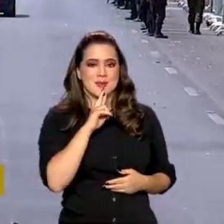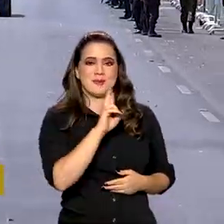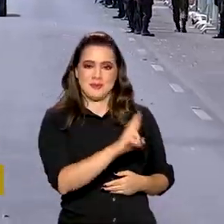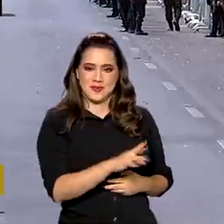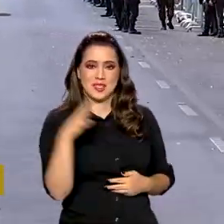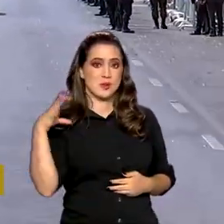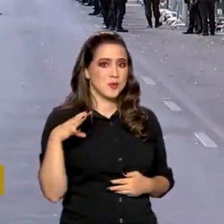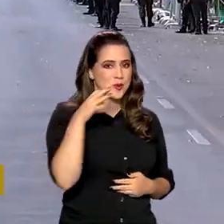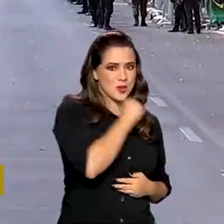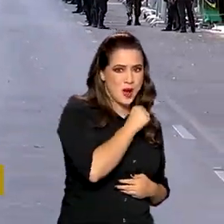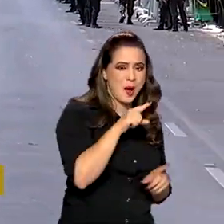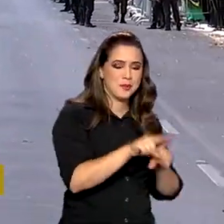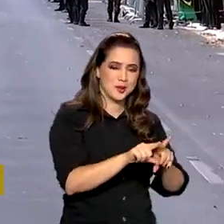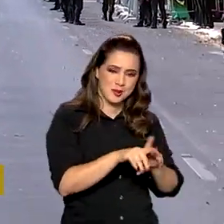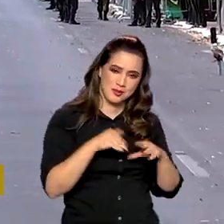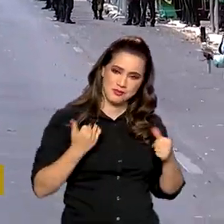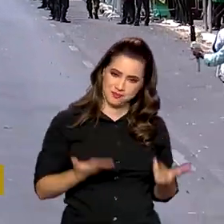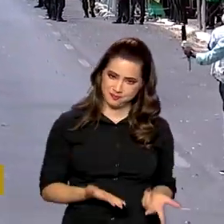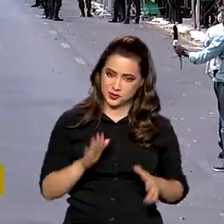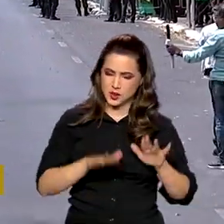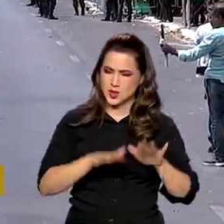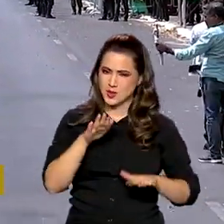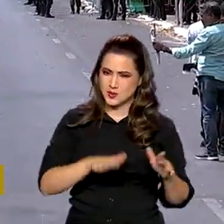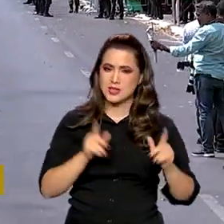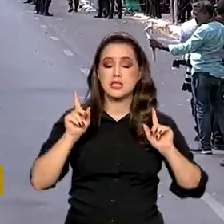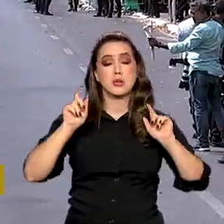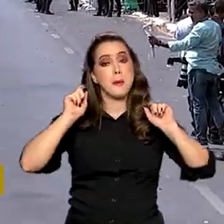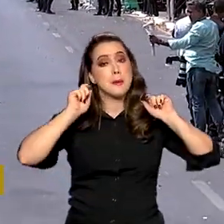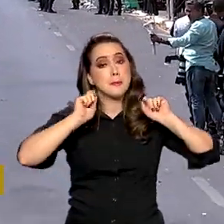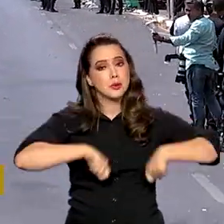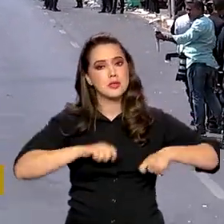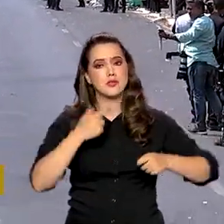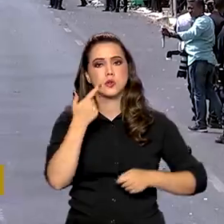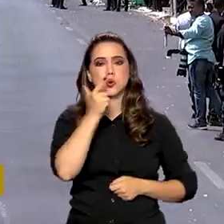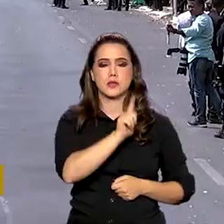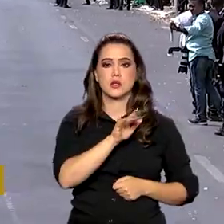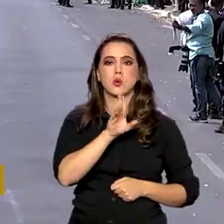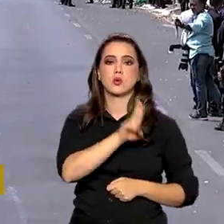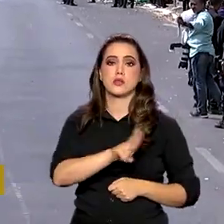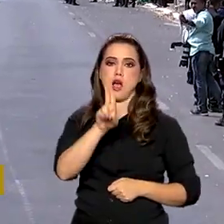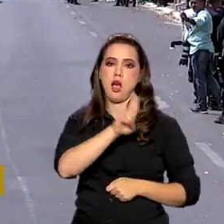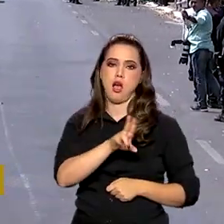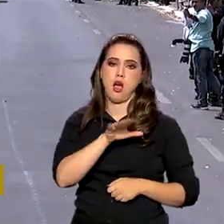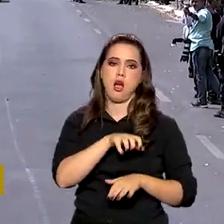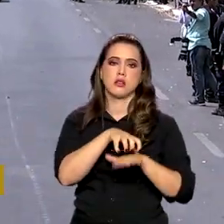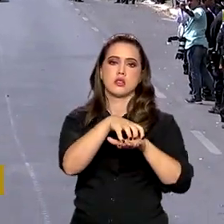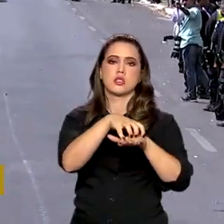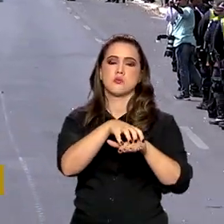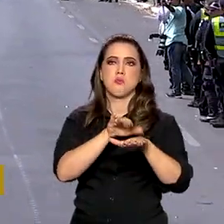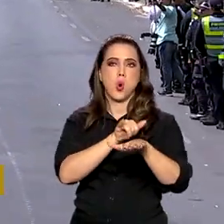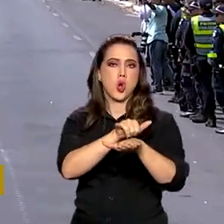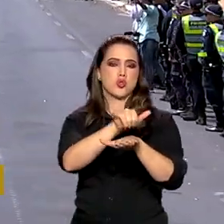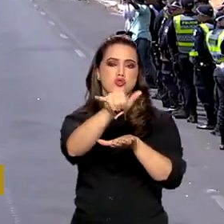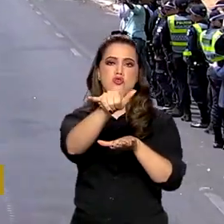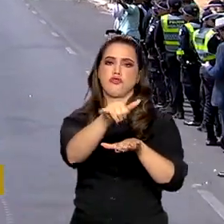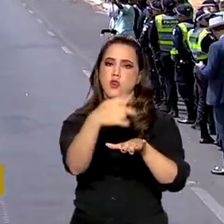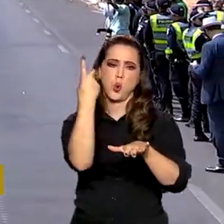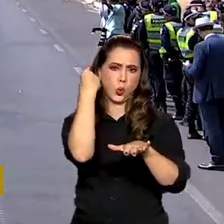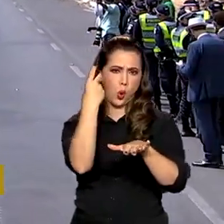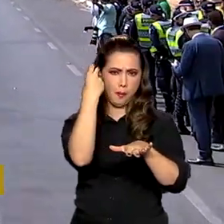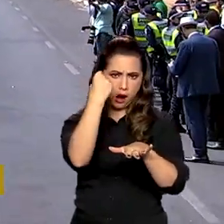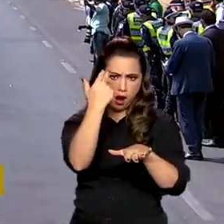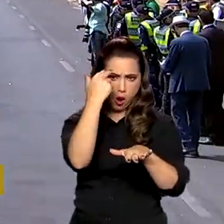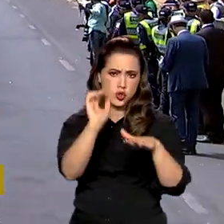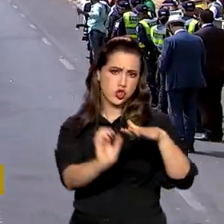transporte imediato. Então, às vezes é possível realizar com aeronave comercial e muitas vezes não. Então, quando não é